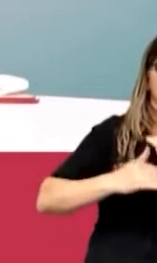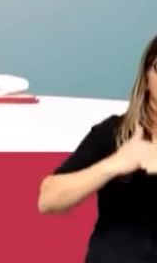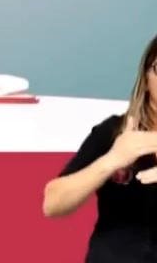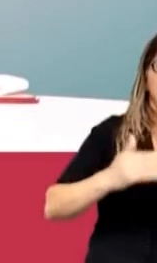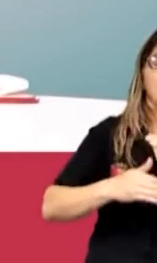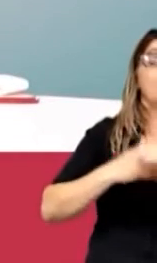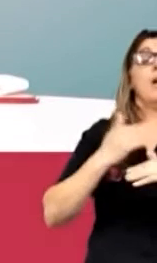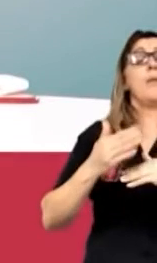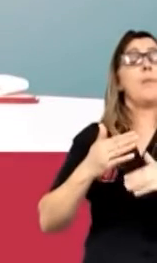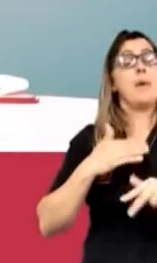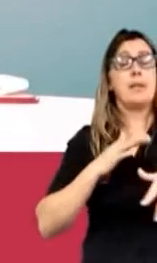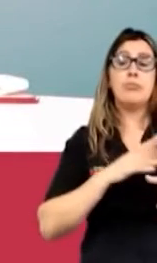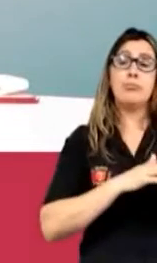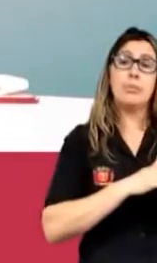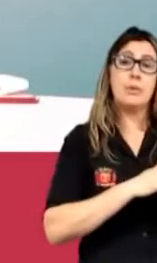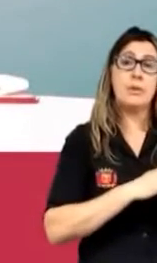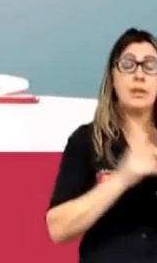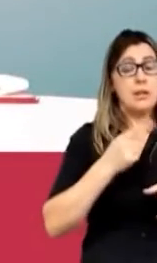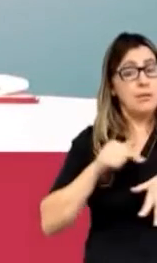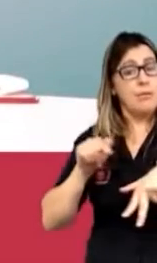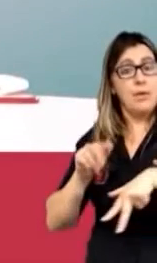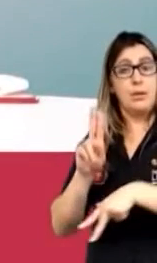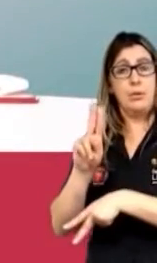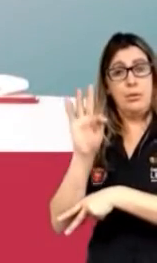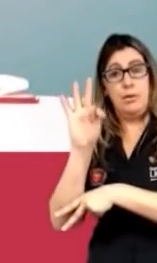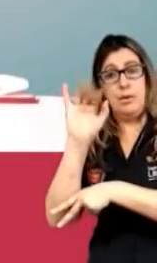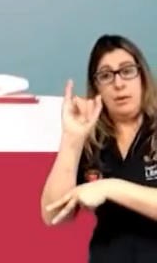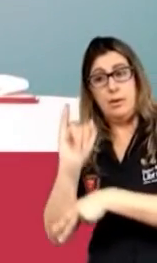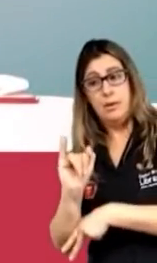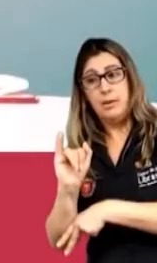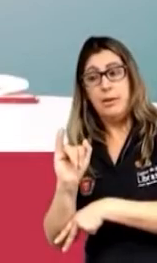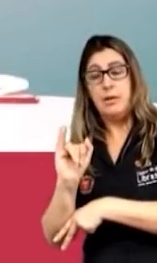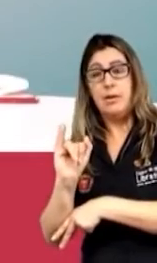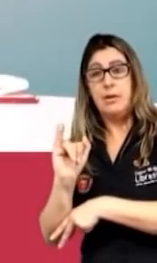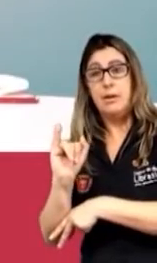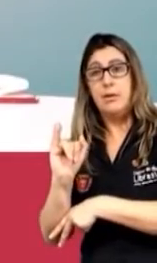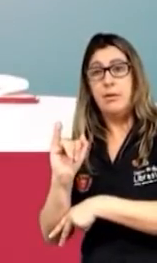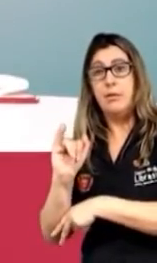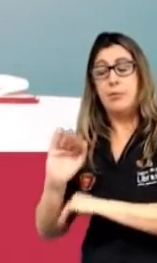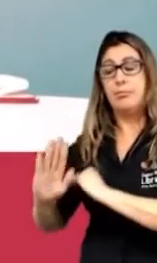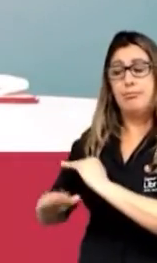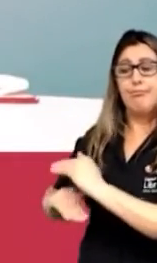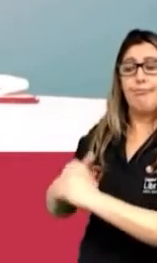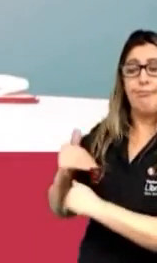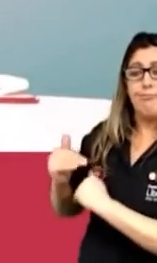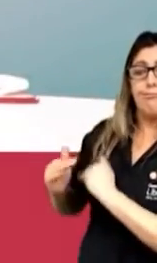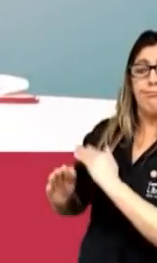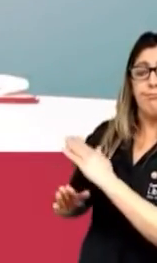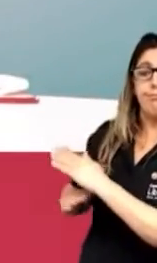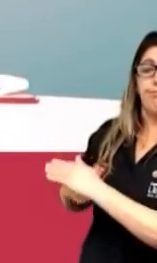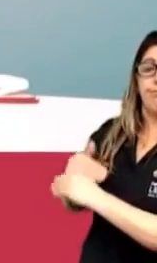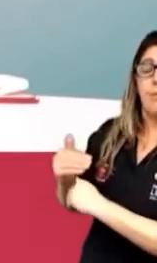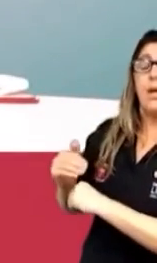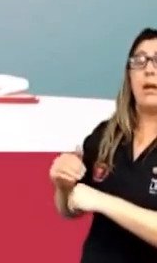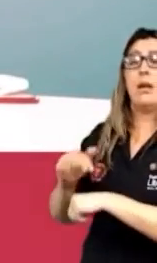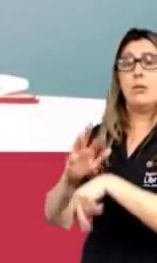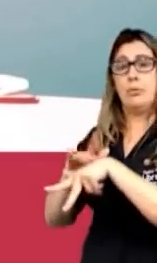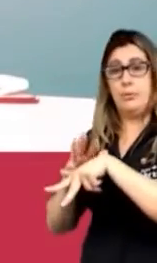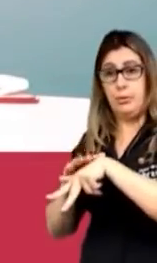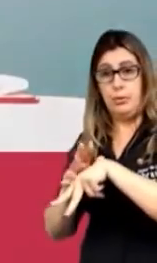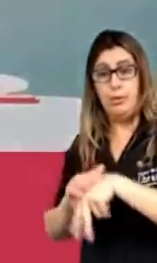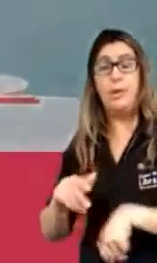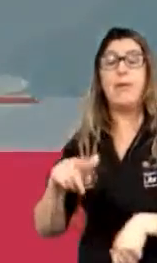preocupação, esses pacientes que vão à UTI permanecem longo tempo. É uma doença que ainda não